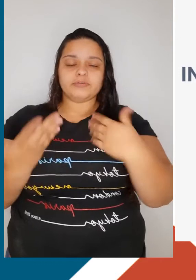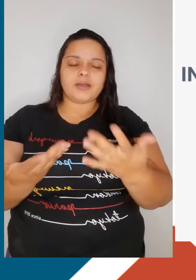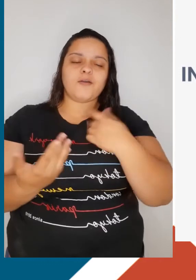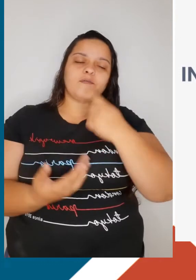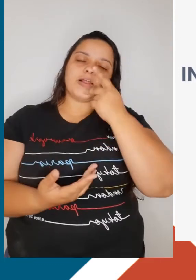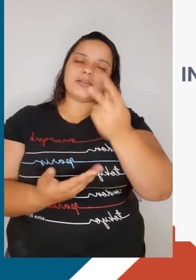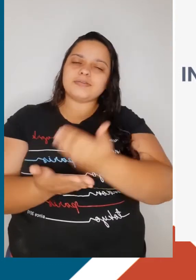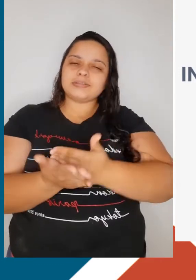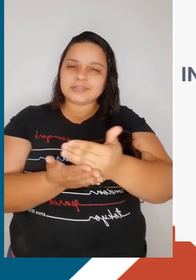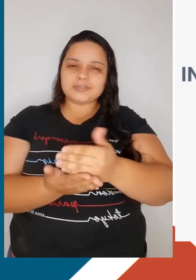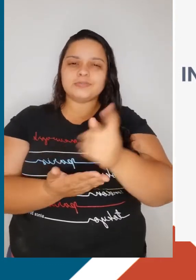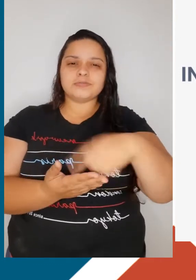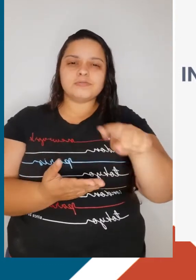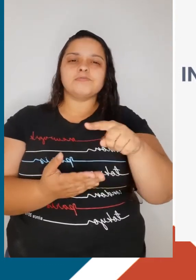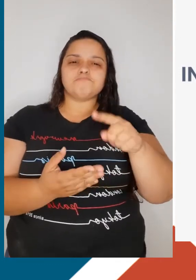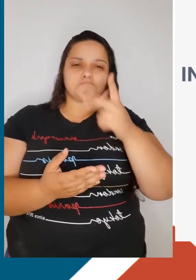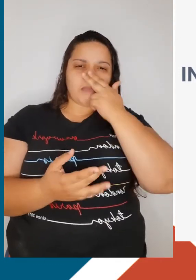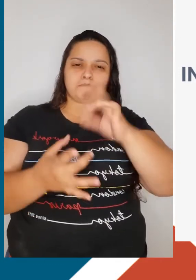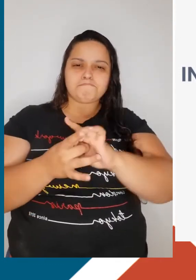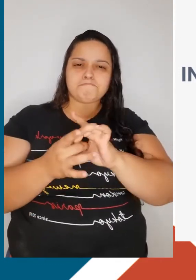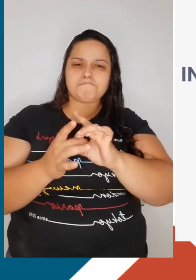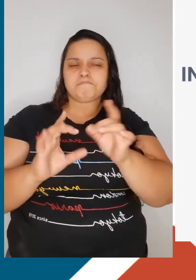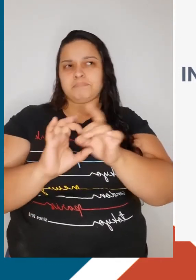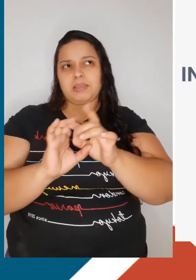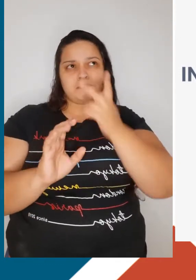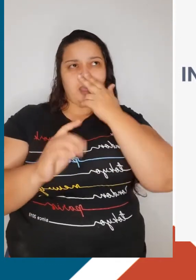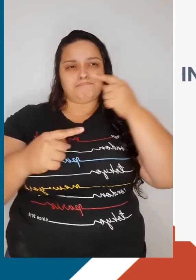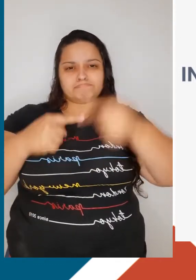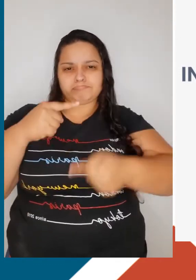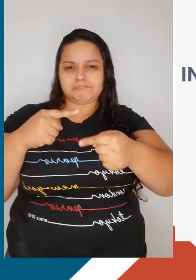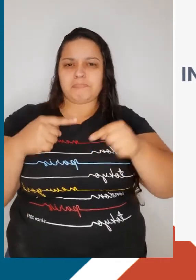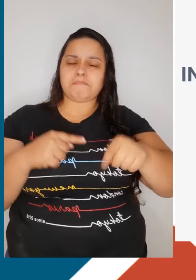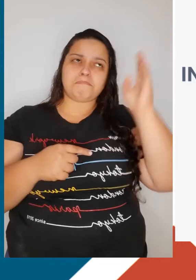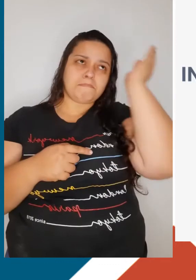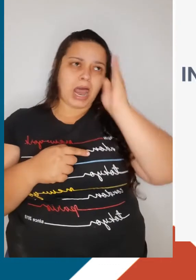XIX. Bem, como eu falei no início, esse rompimento político entre